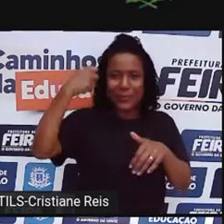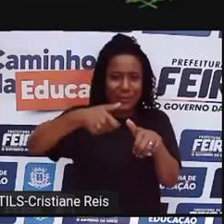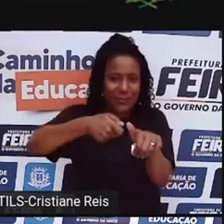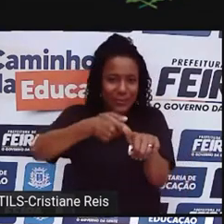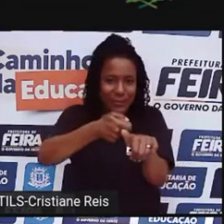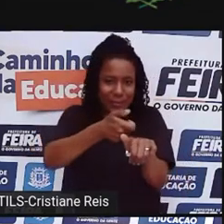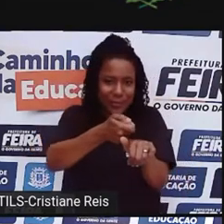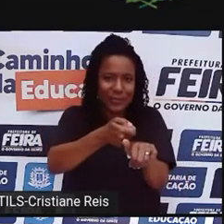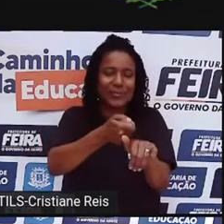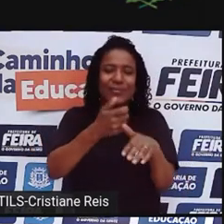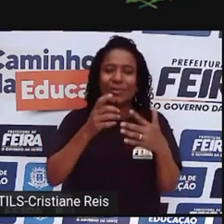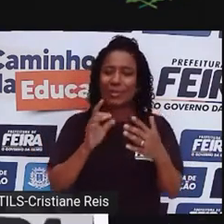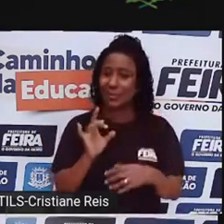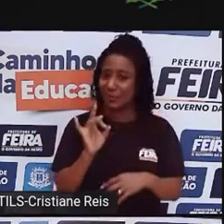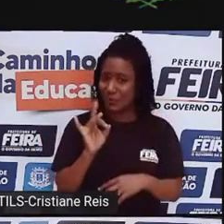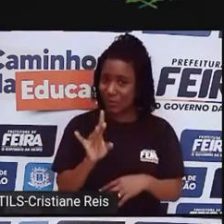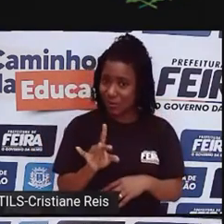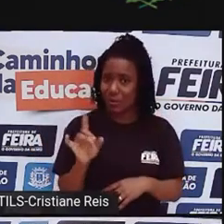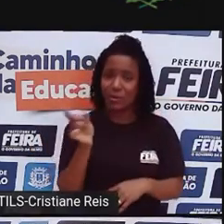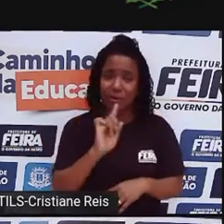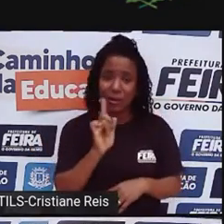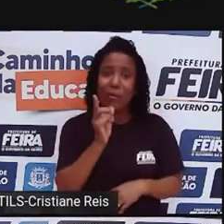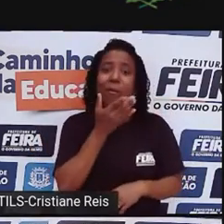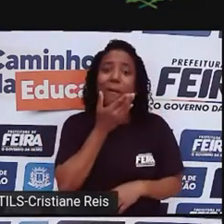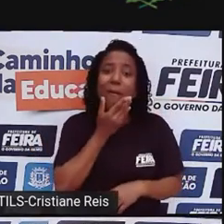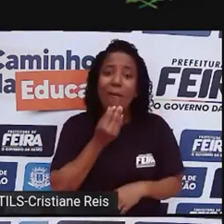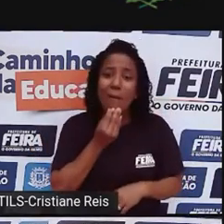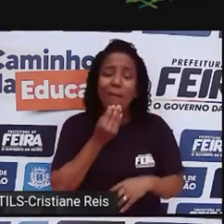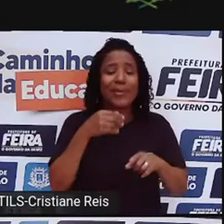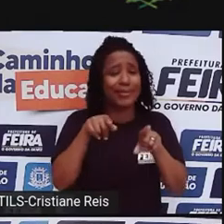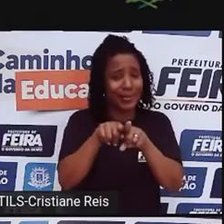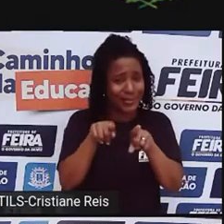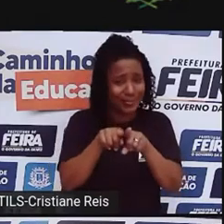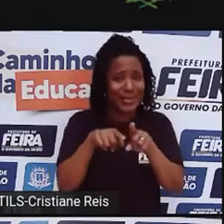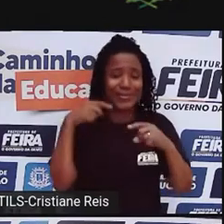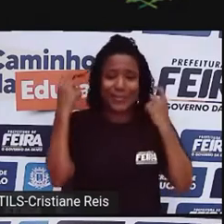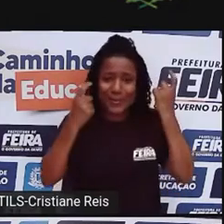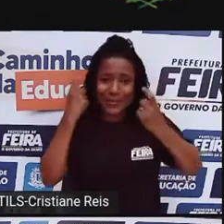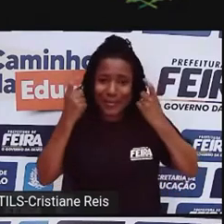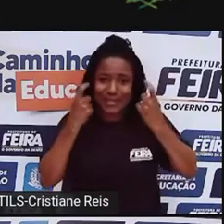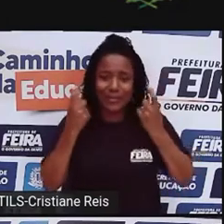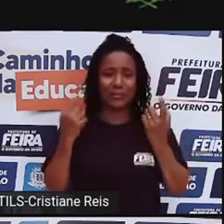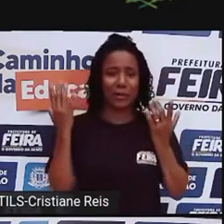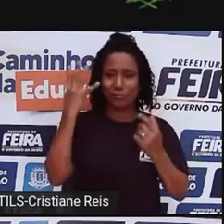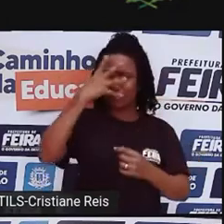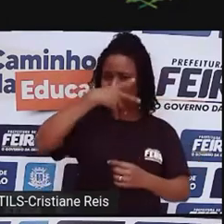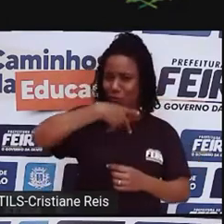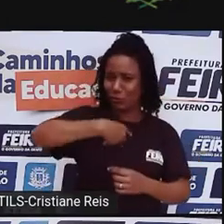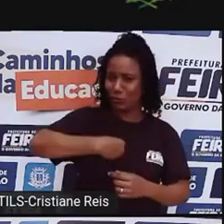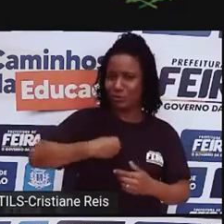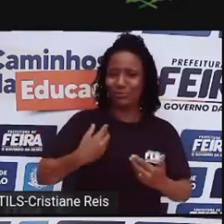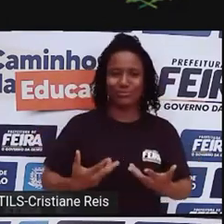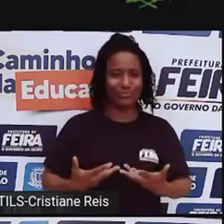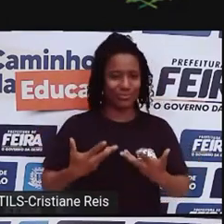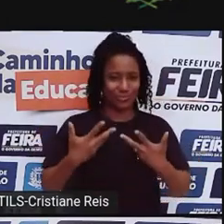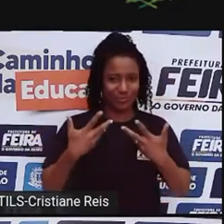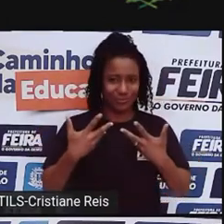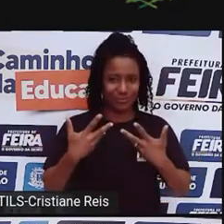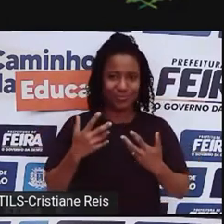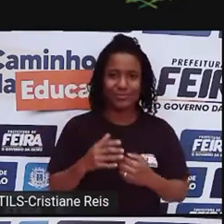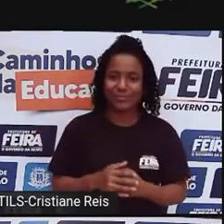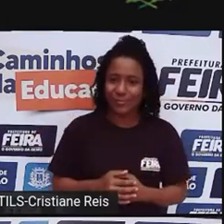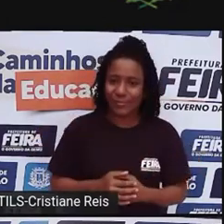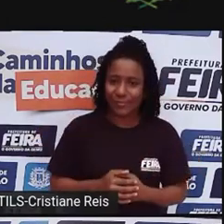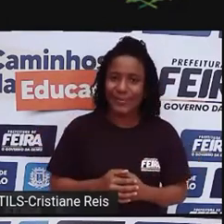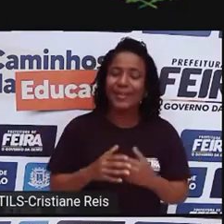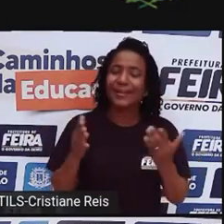cabelo, da aparência. Mas não, os homens também se importam com a sua aparência. Isso afeta diretamente na autoestima deles. Por exemplo, agora